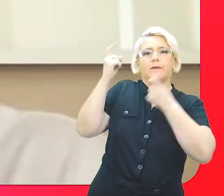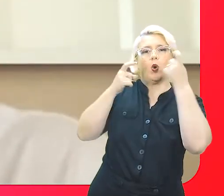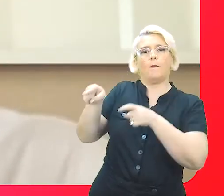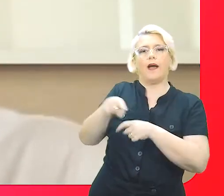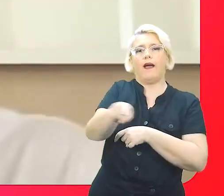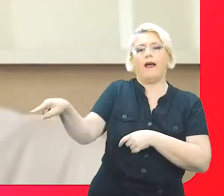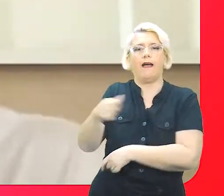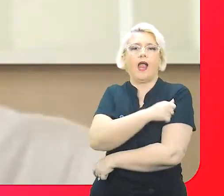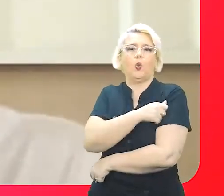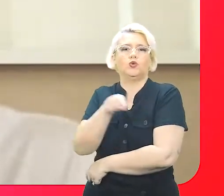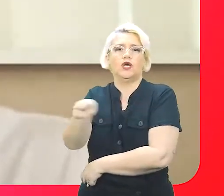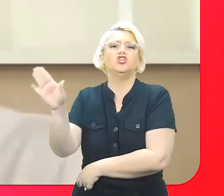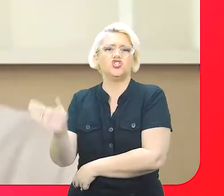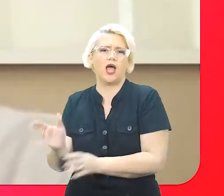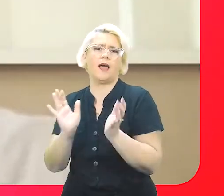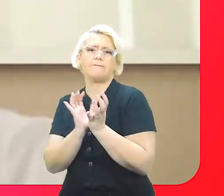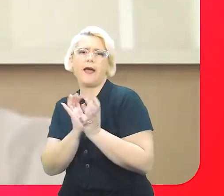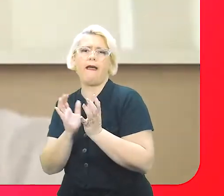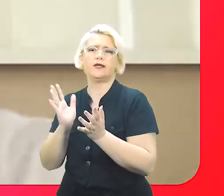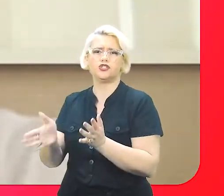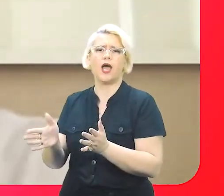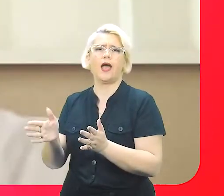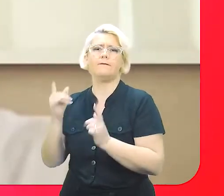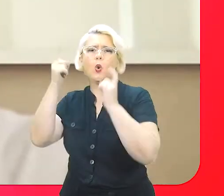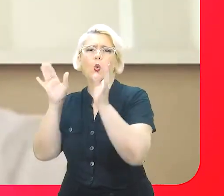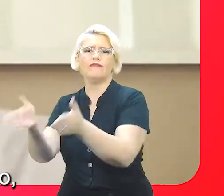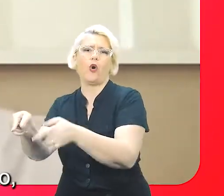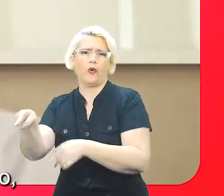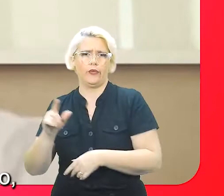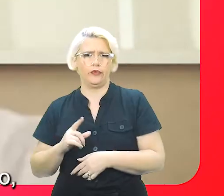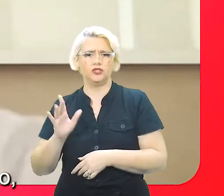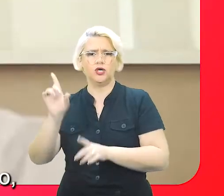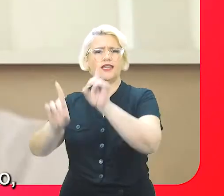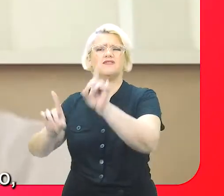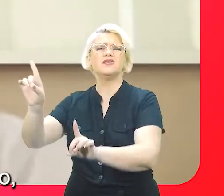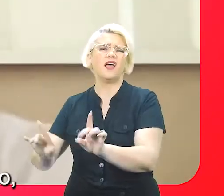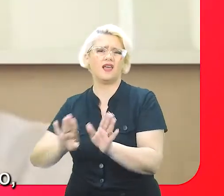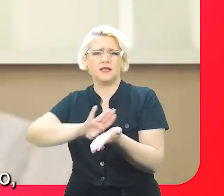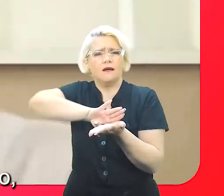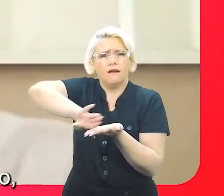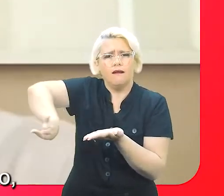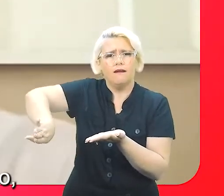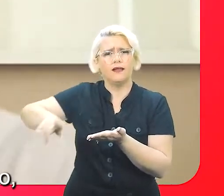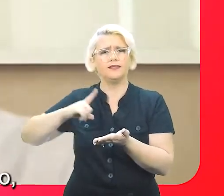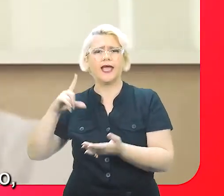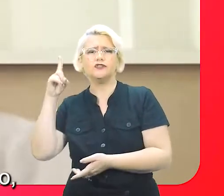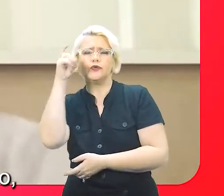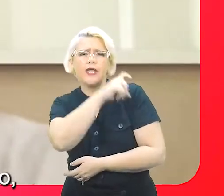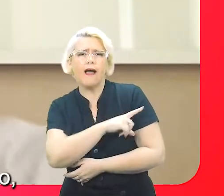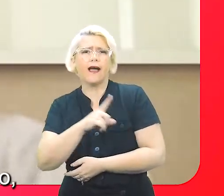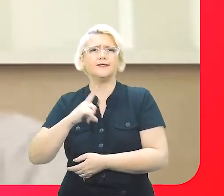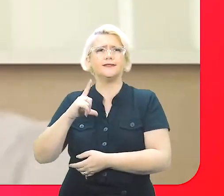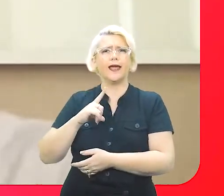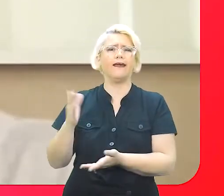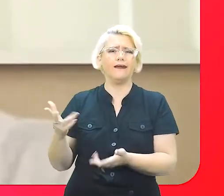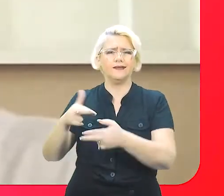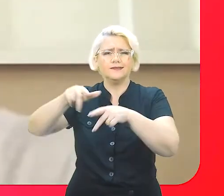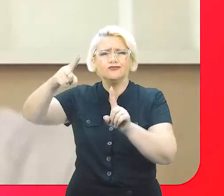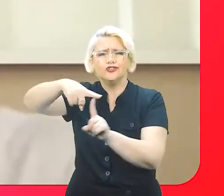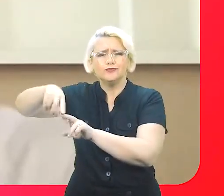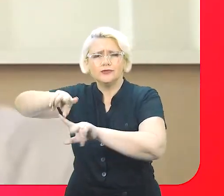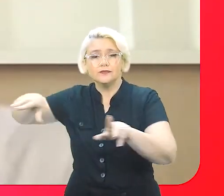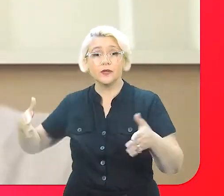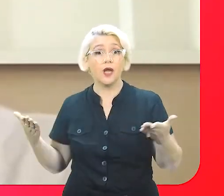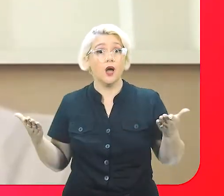determinados alunos que elas definiam como pessoas com deficiência, pessoas com dificuldades, pessoas com isso.